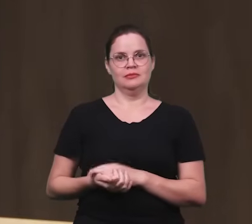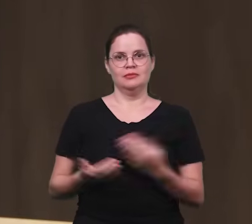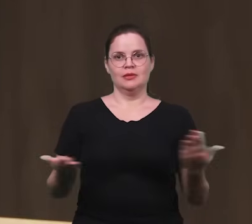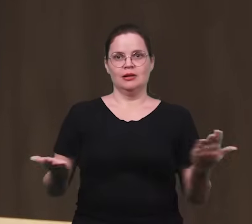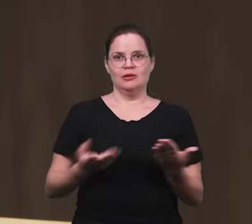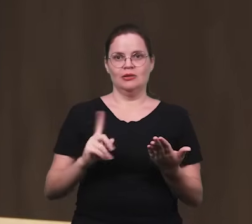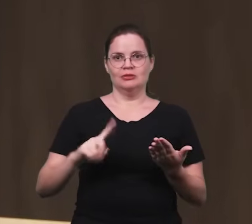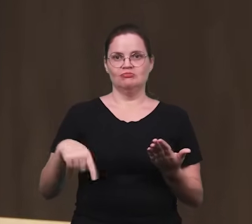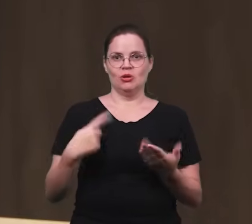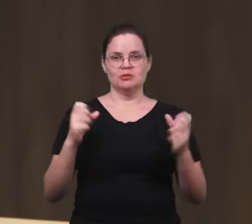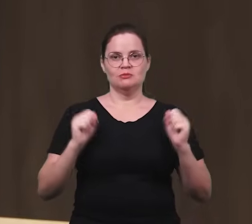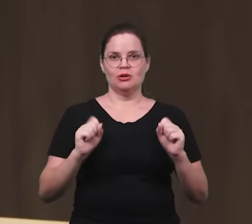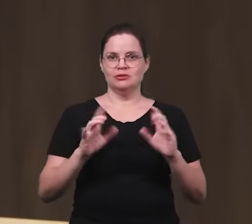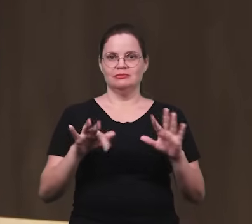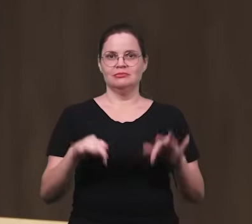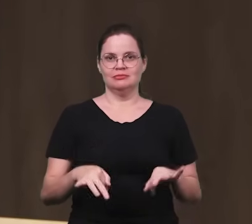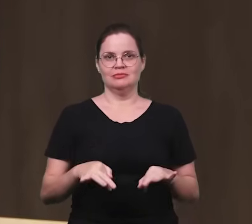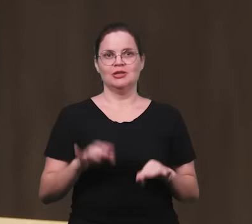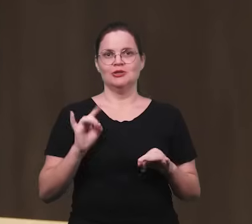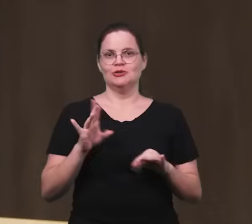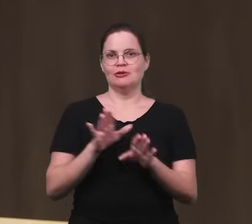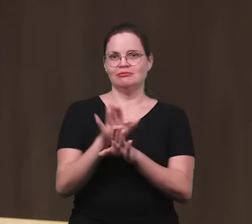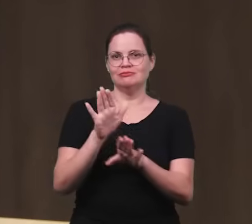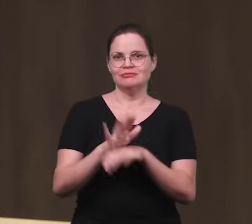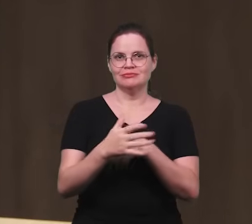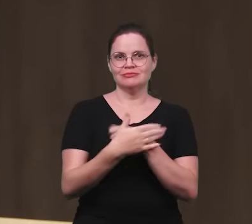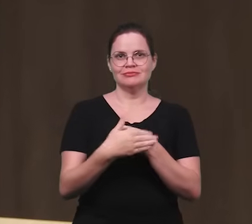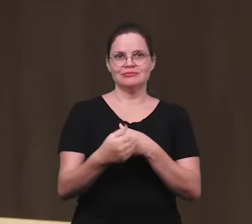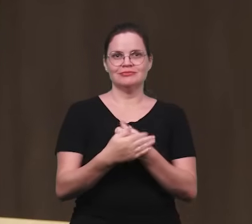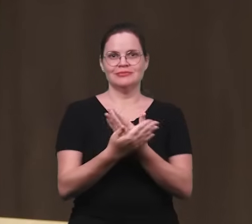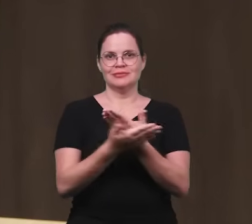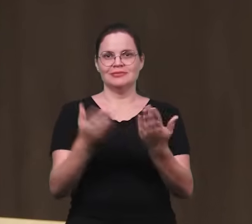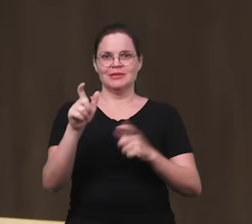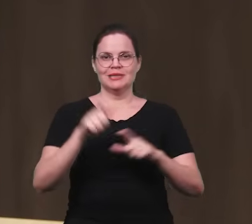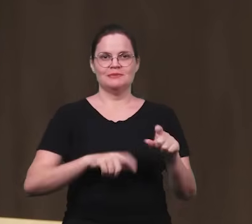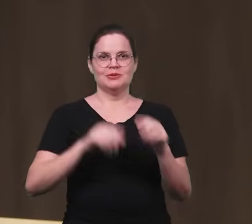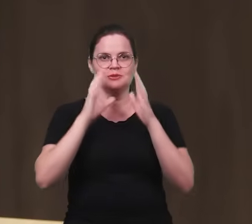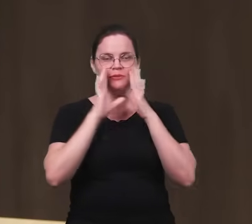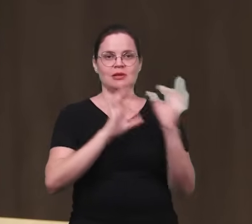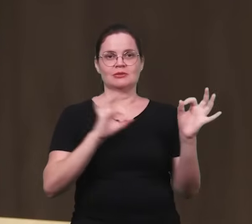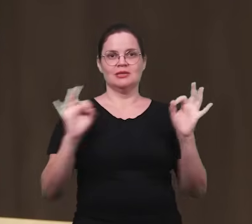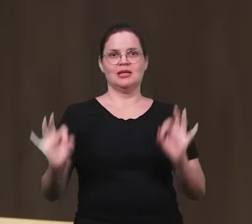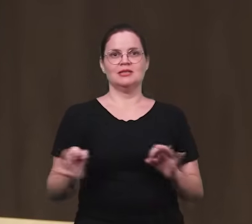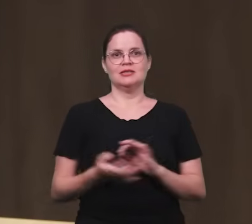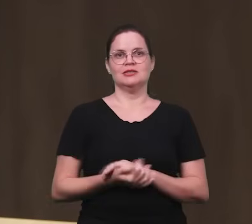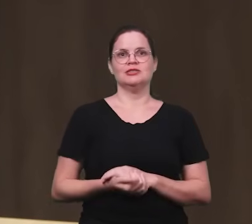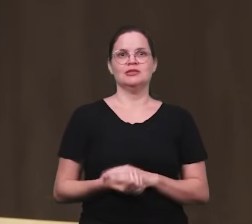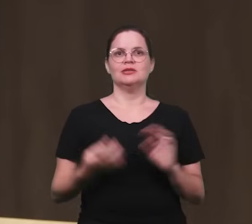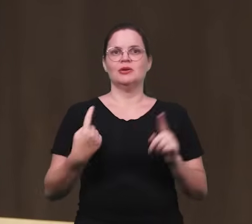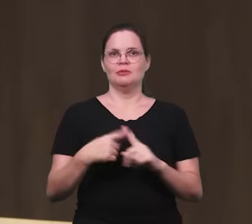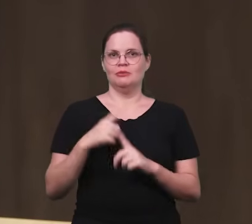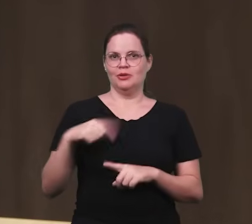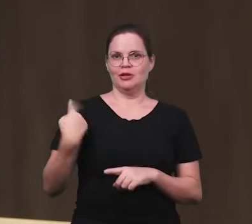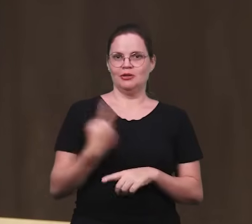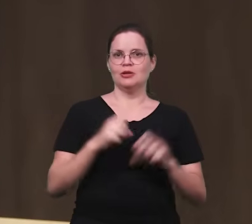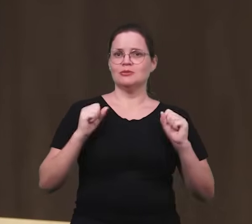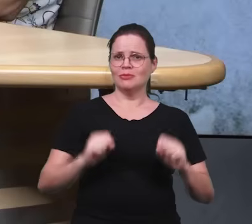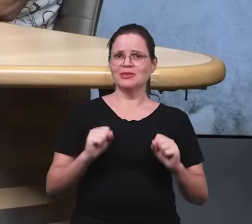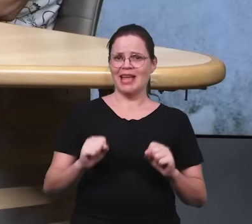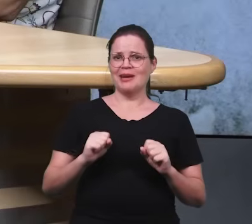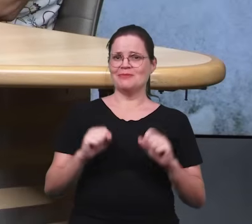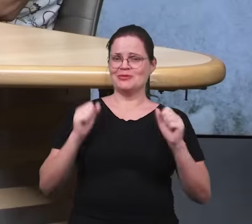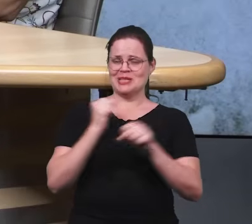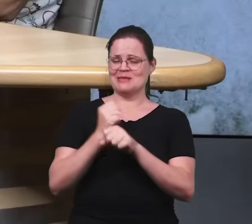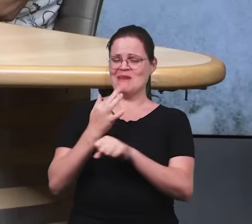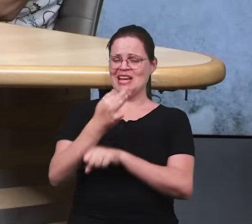programa hoje dando esse consolo para aquelas que nos assistem, porque a gente pode rir do dia futuro, né?